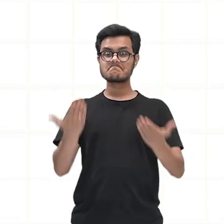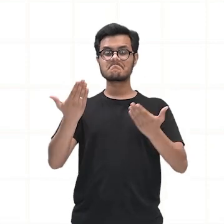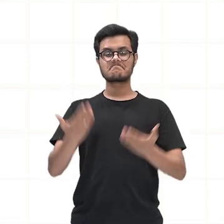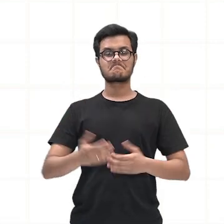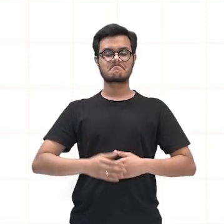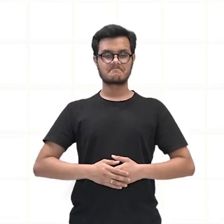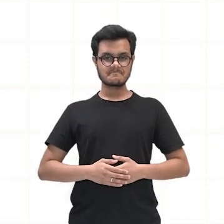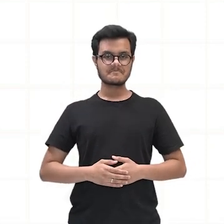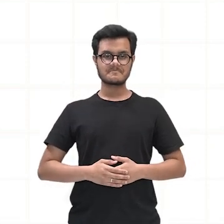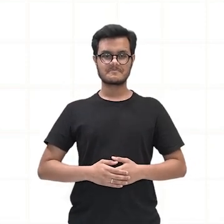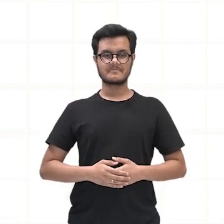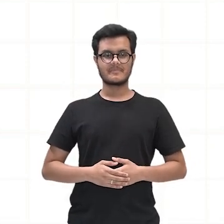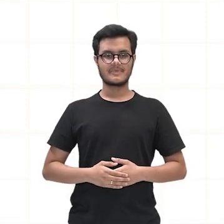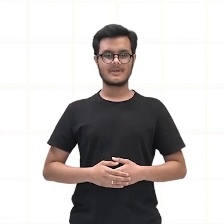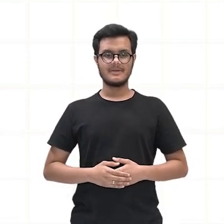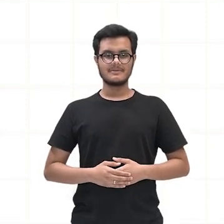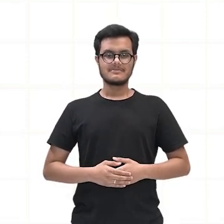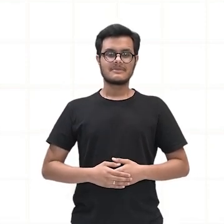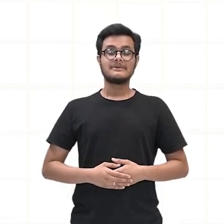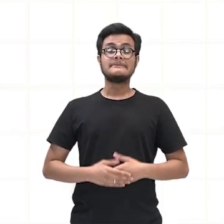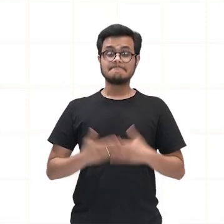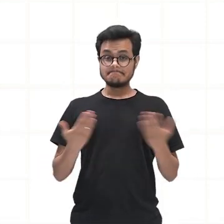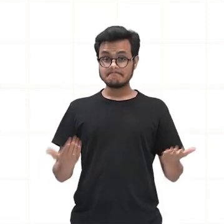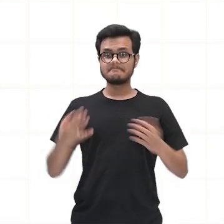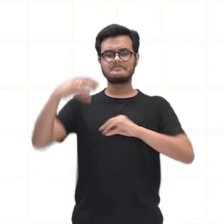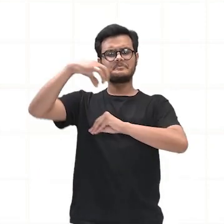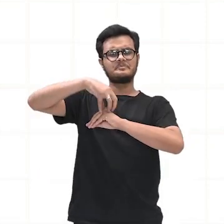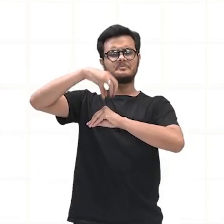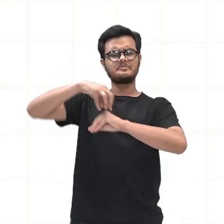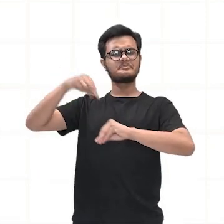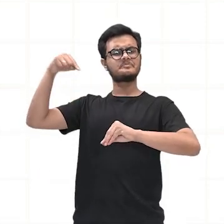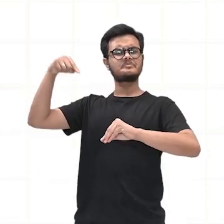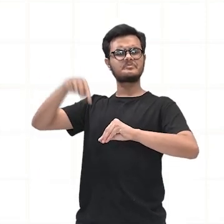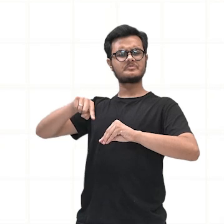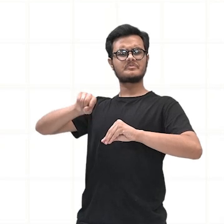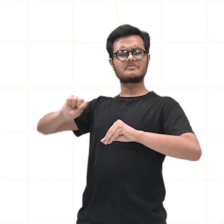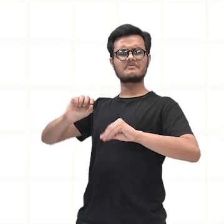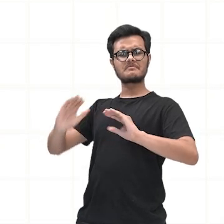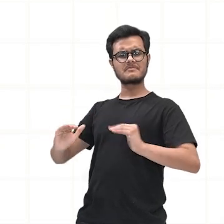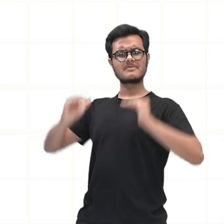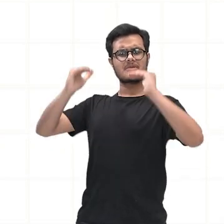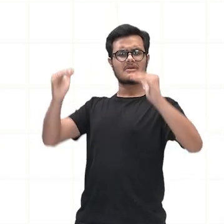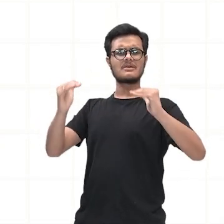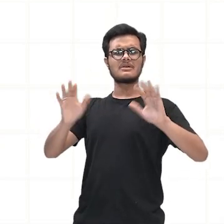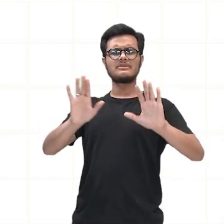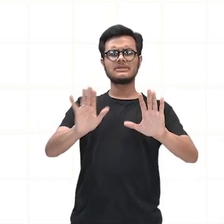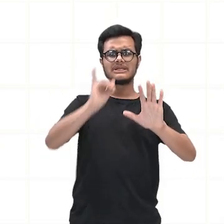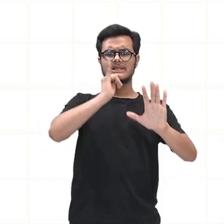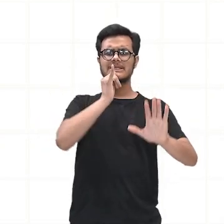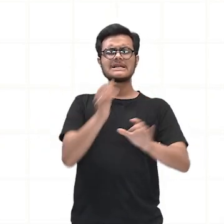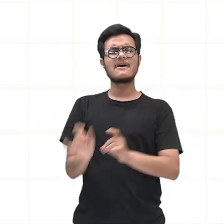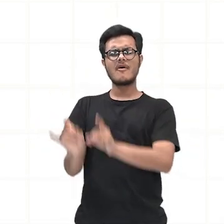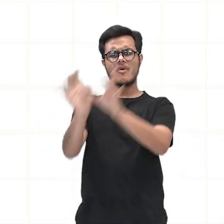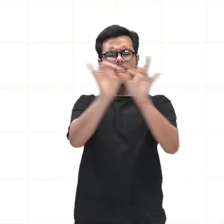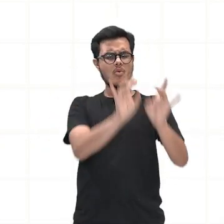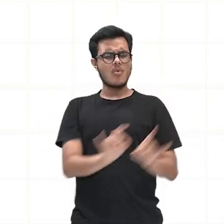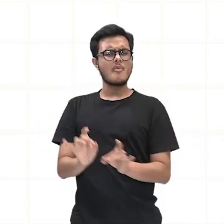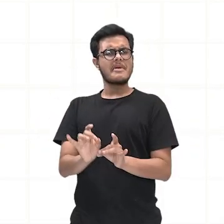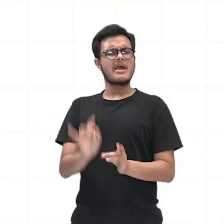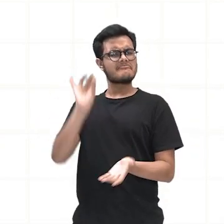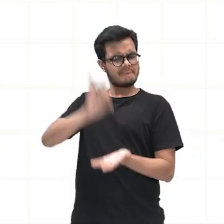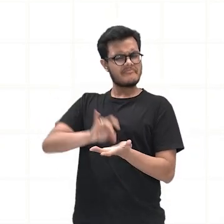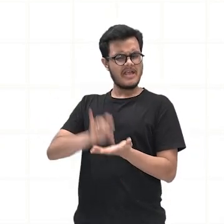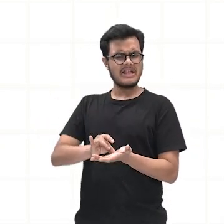Continuando, olha só, a reputação de Constantinopla era predominantemente atribuída ao seu